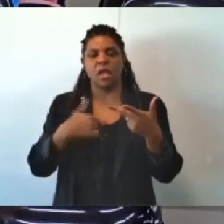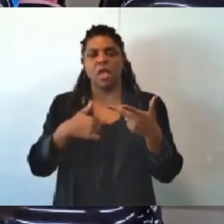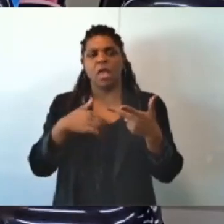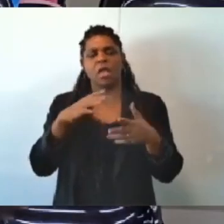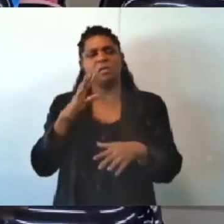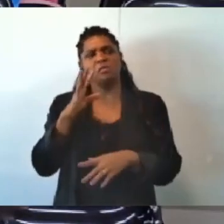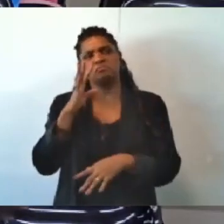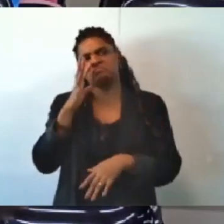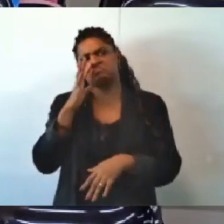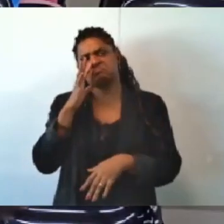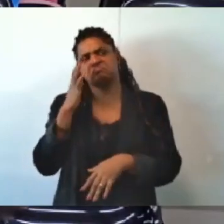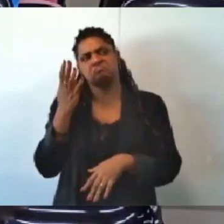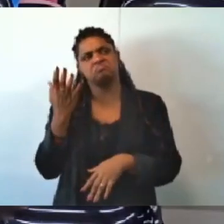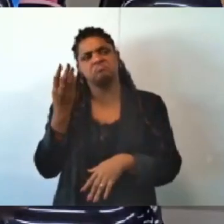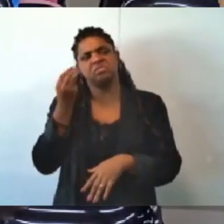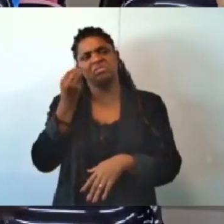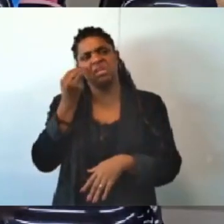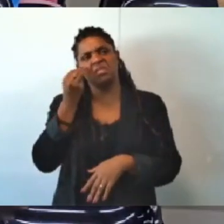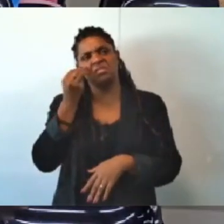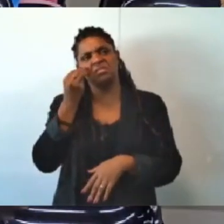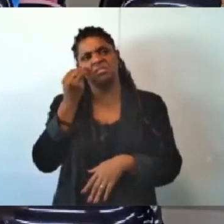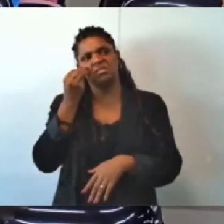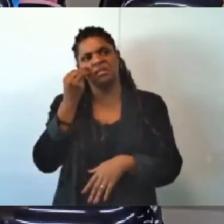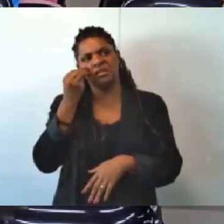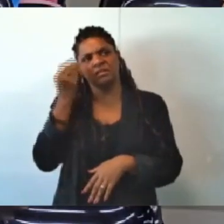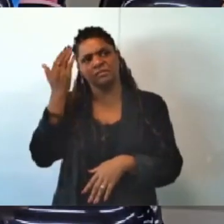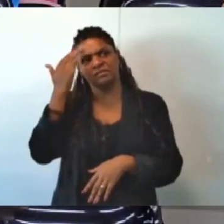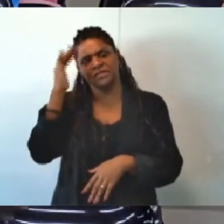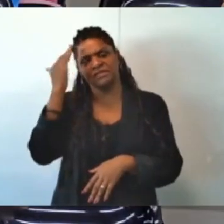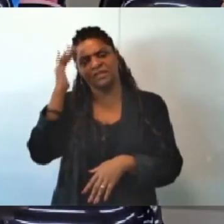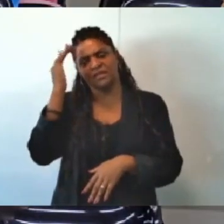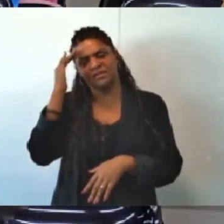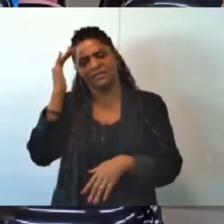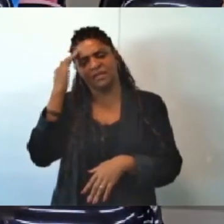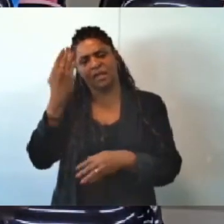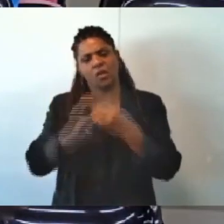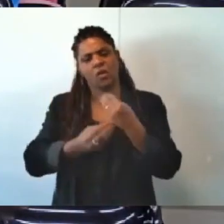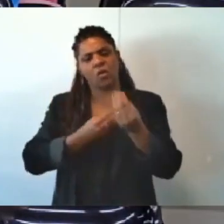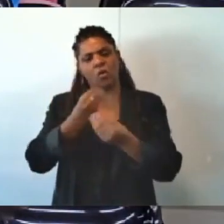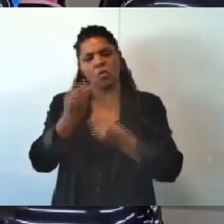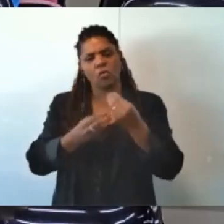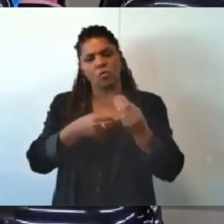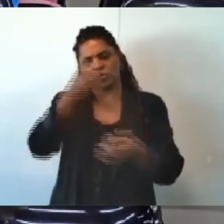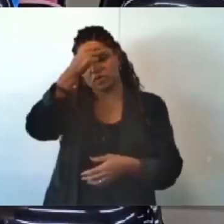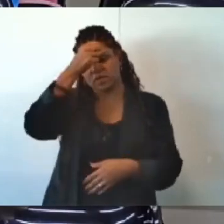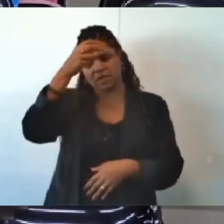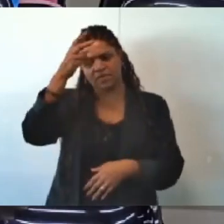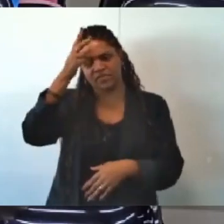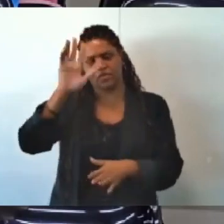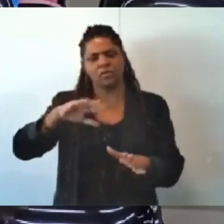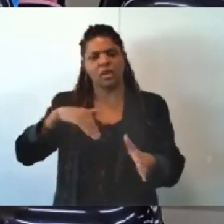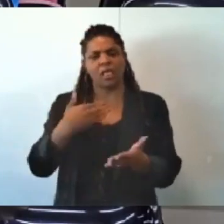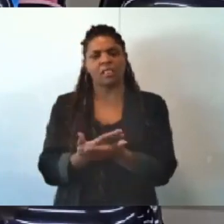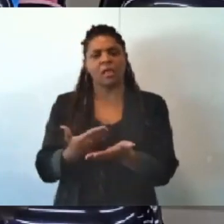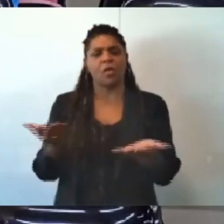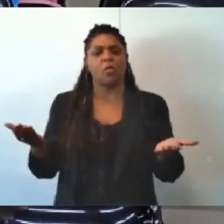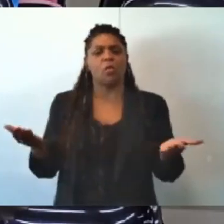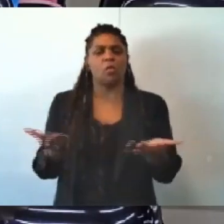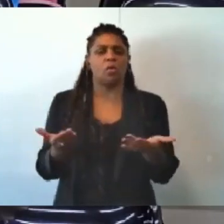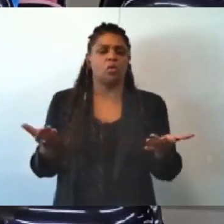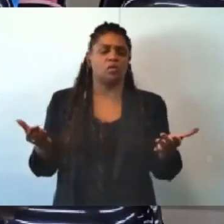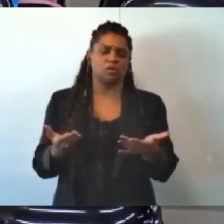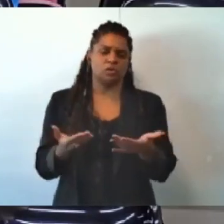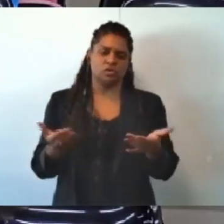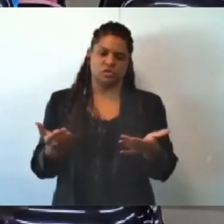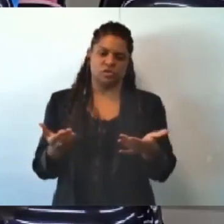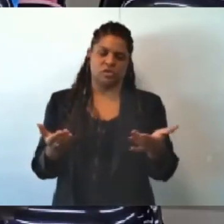fico tentando pôr dentro da minha cabeça como é que a prefeitura, até hoje, não tomou